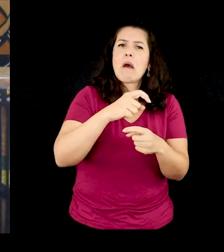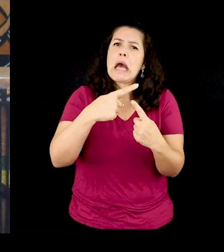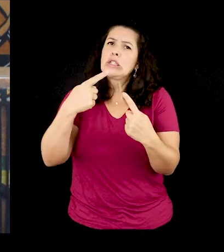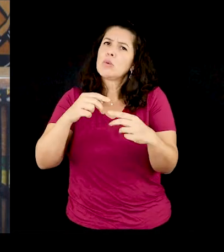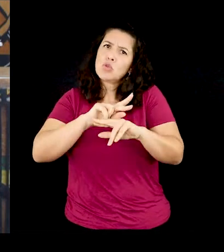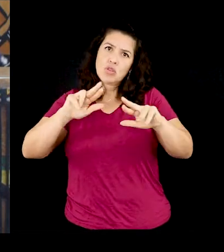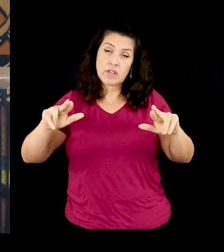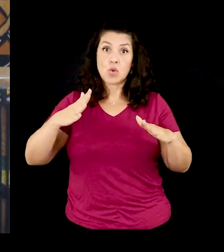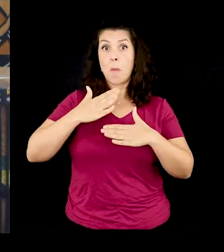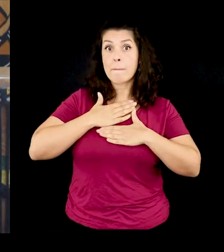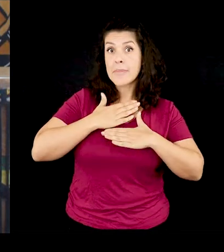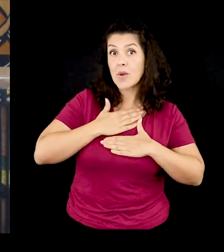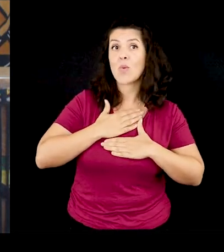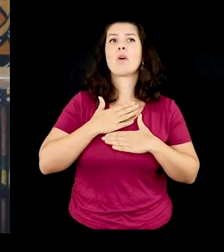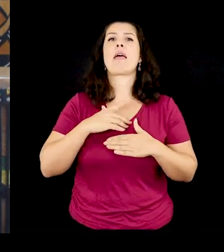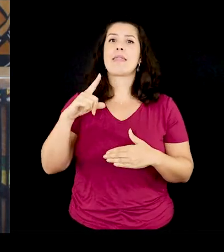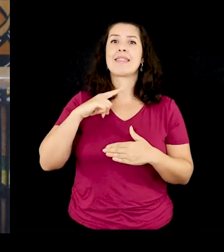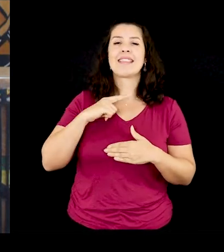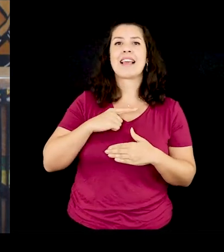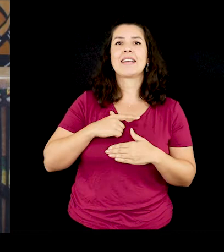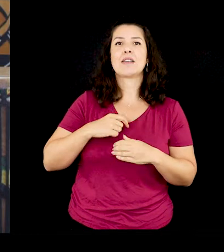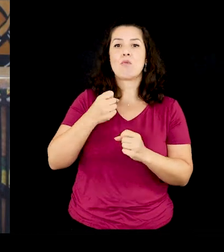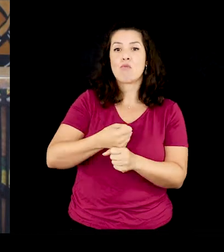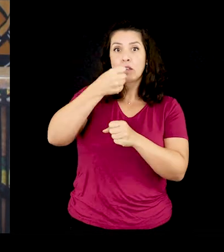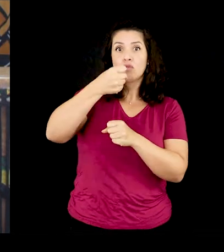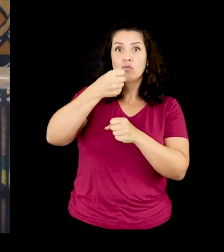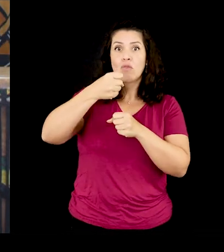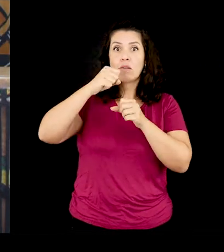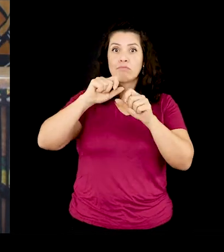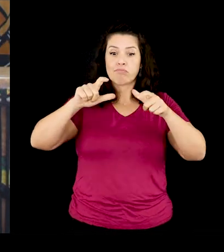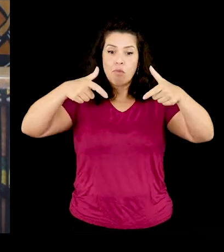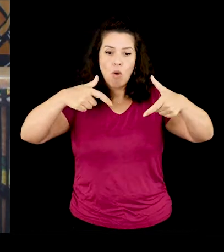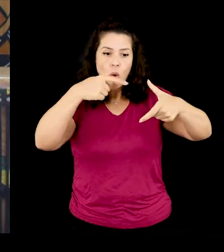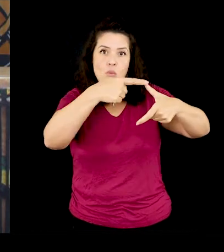do meu guarda-chuva, ele tem 8 partes.